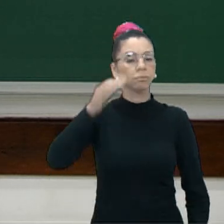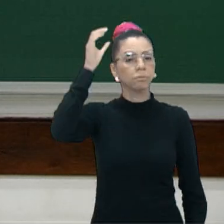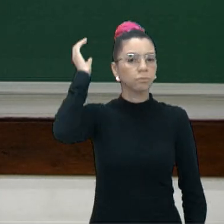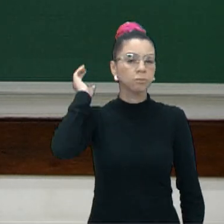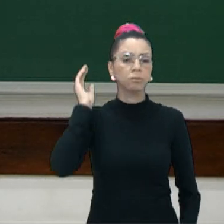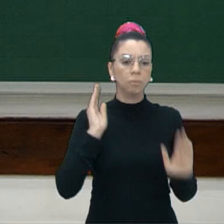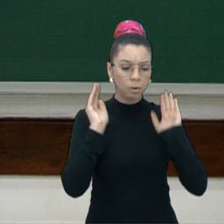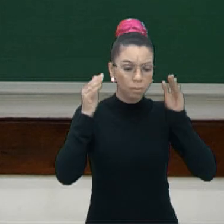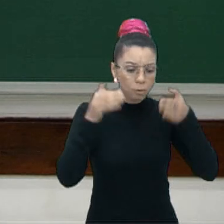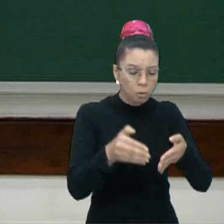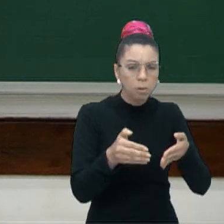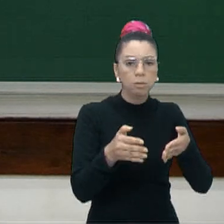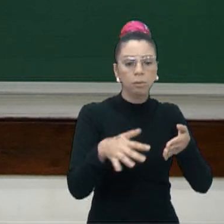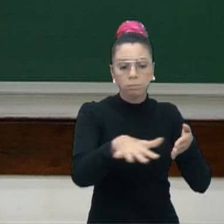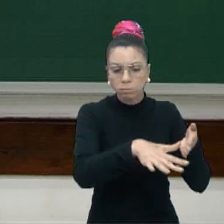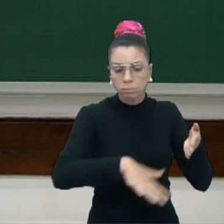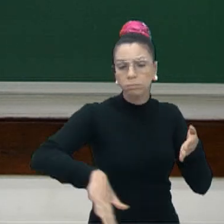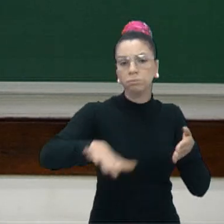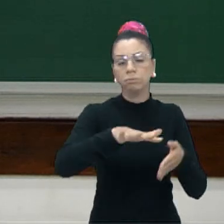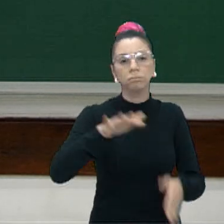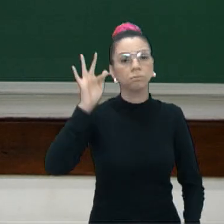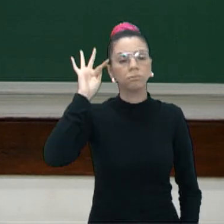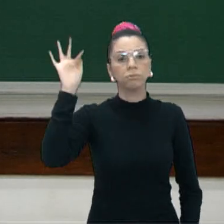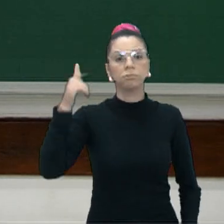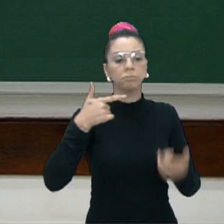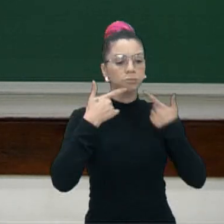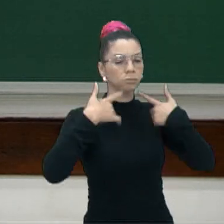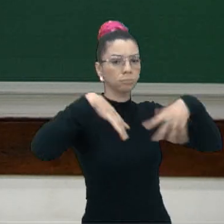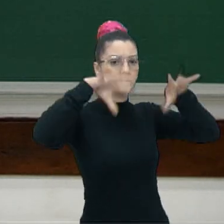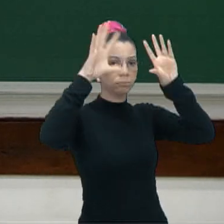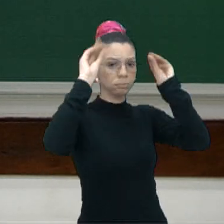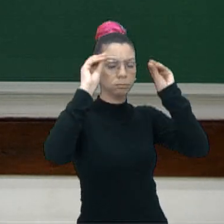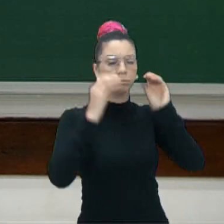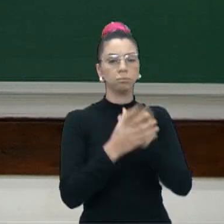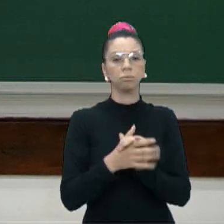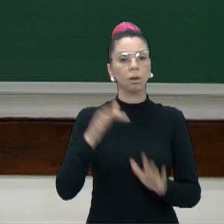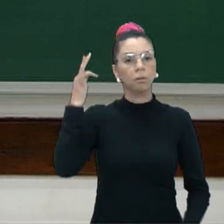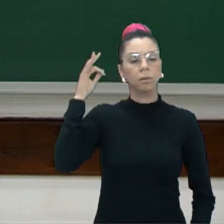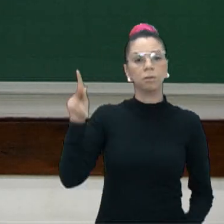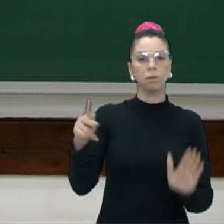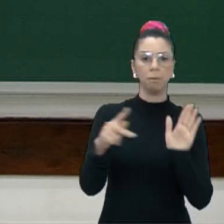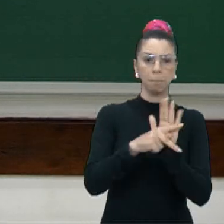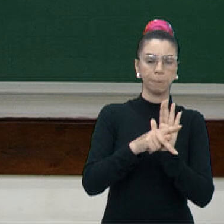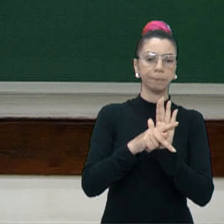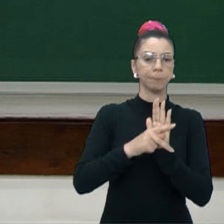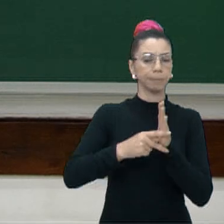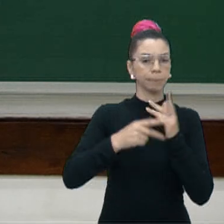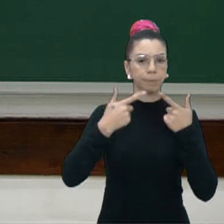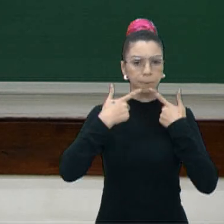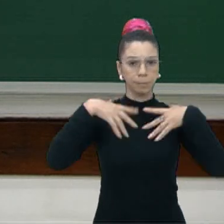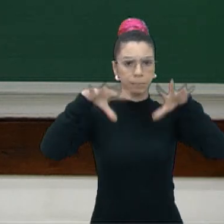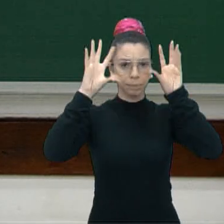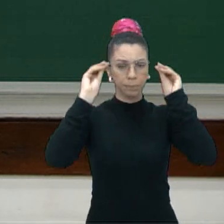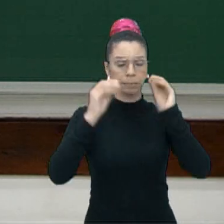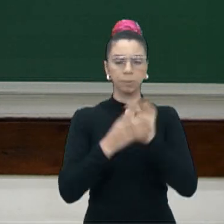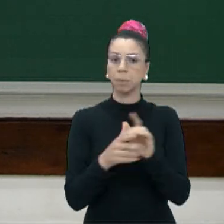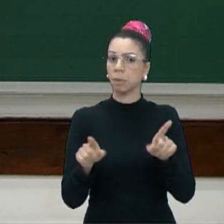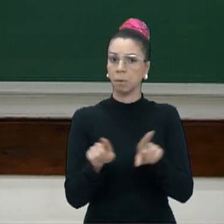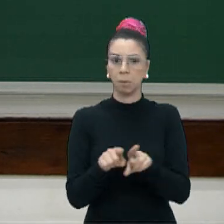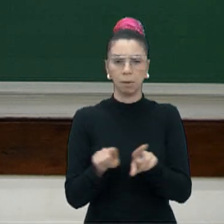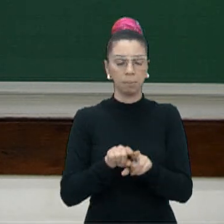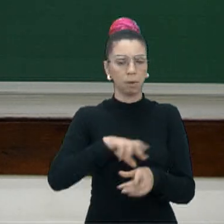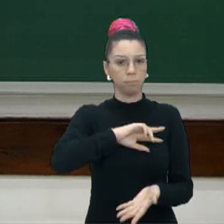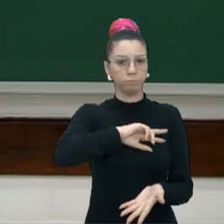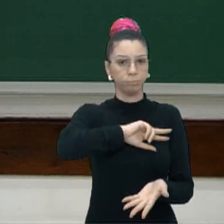um campo da filosofia que trabalha a linguagem, chamada filosofia da linguagem, e também é reconhecido como um grande linguista